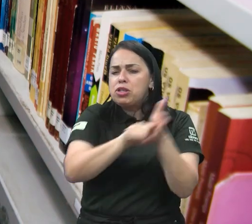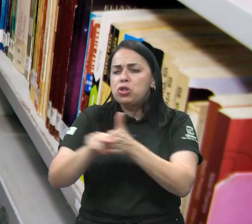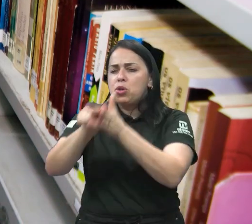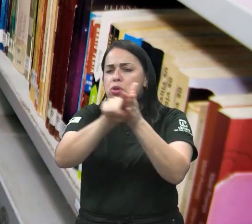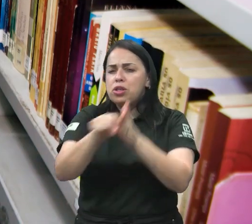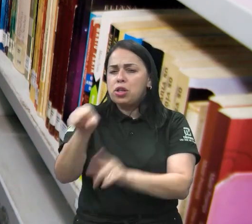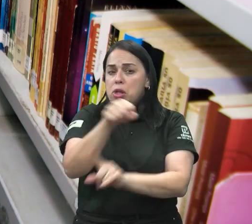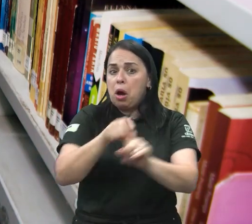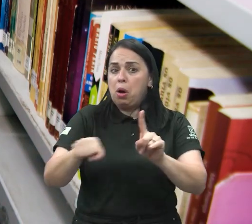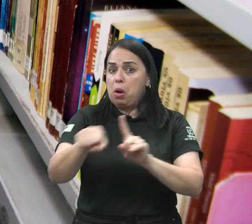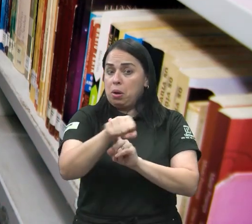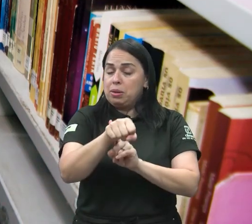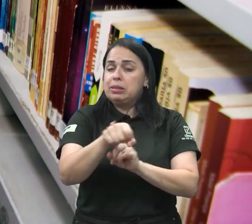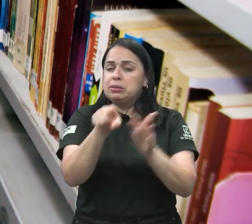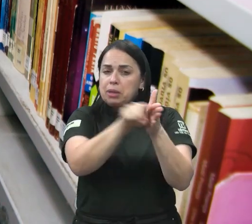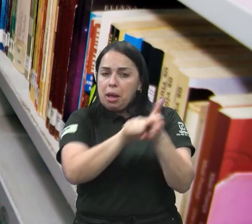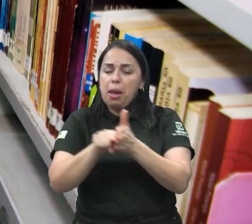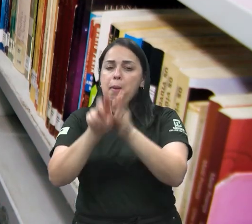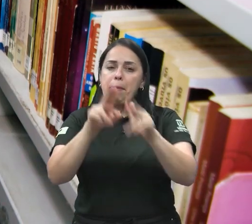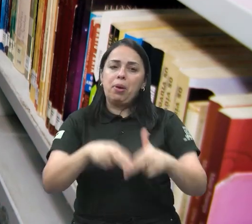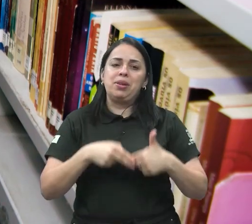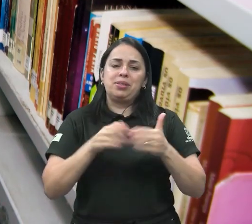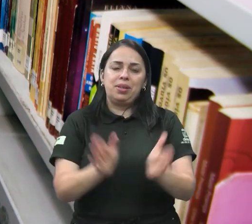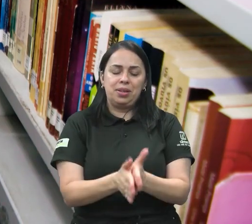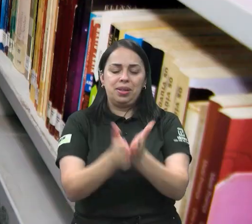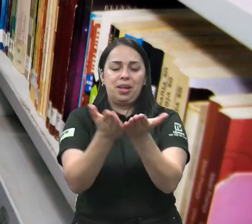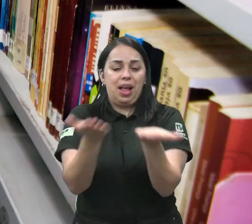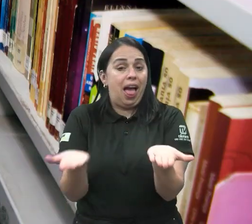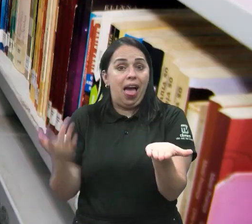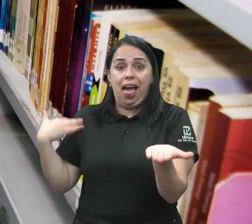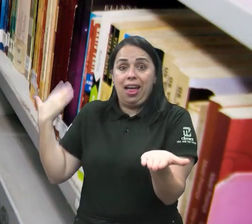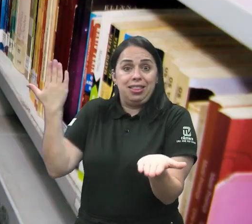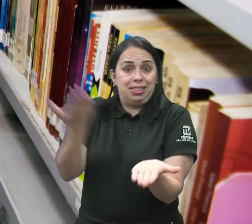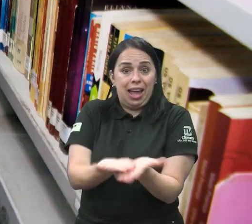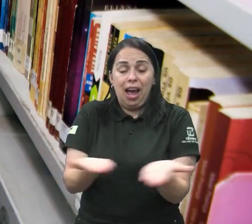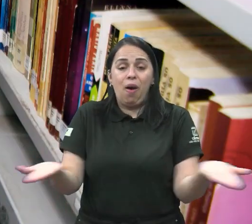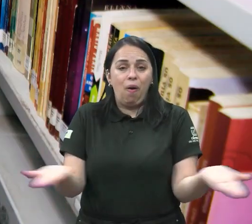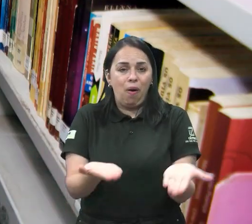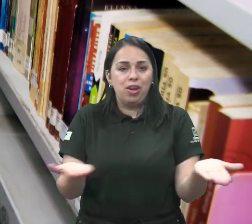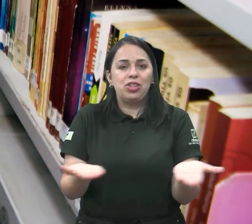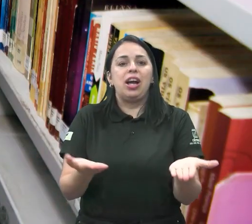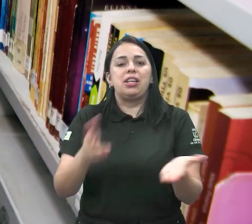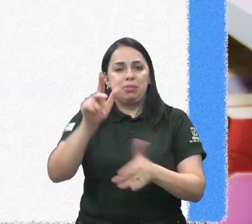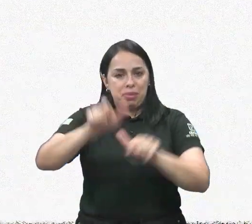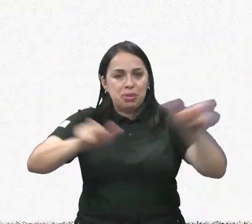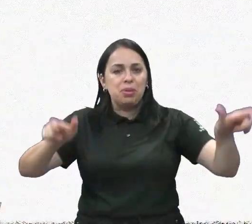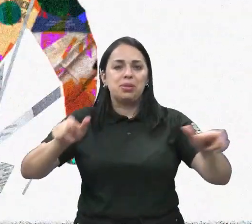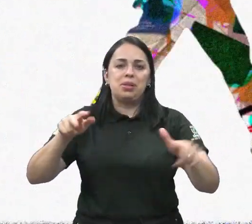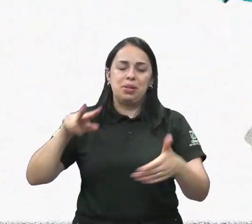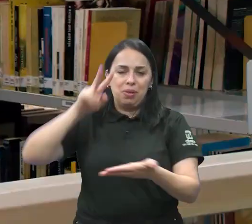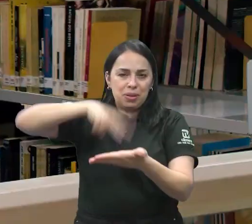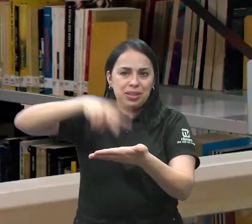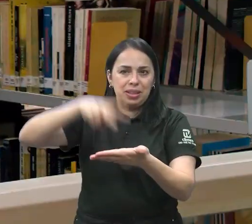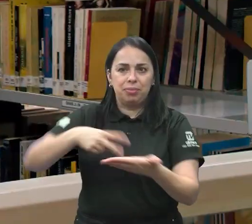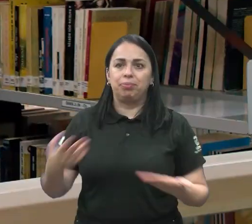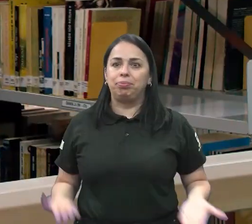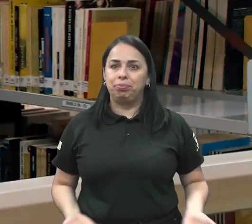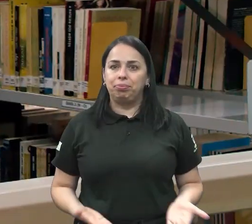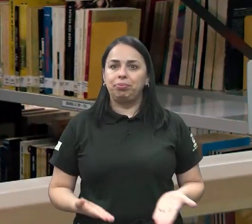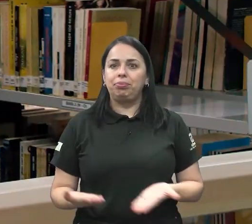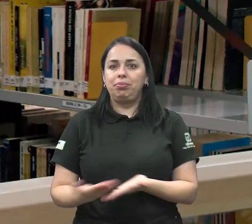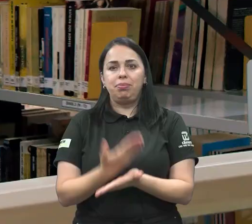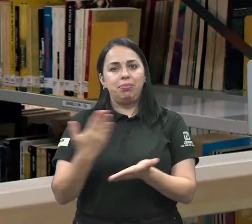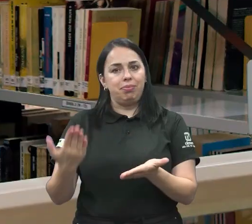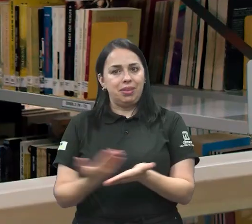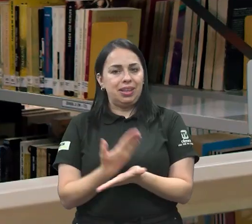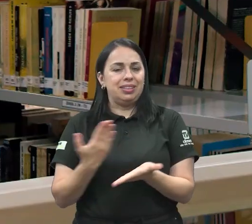social muito forte, e é por isso que o livro até hoje é discutido e lido em todo o país. O Cortiço é